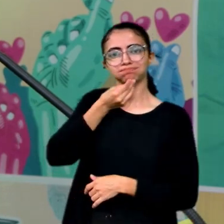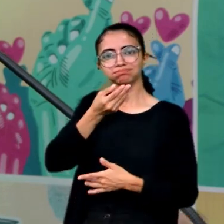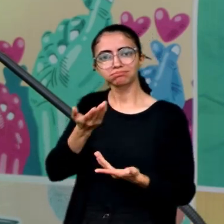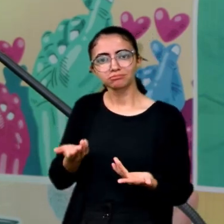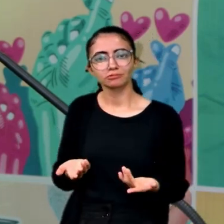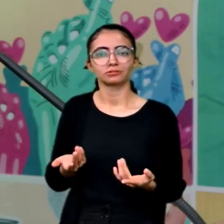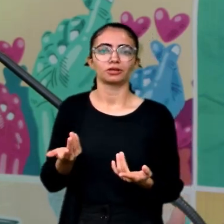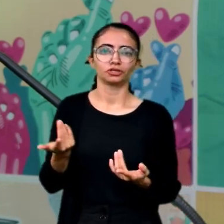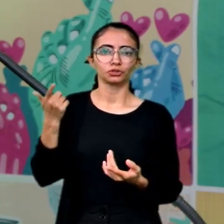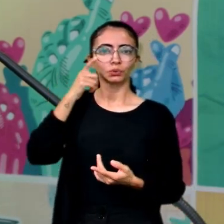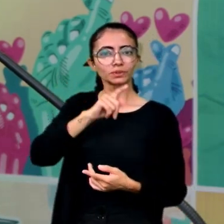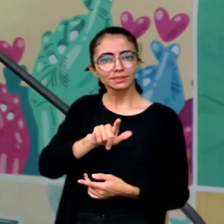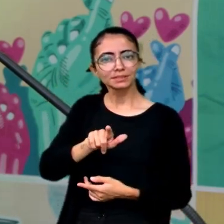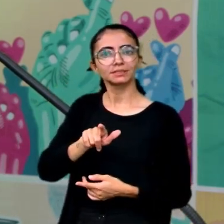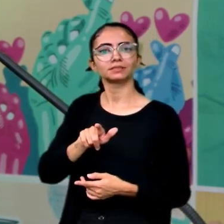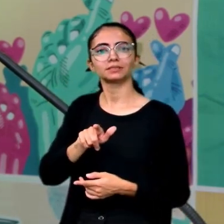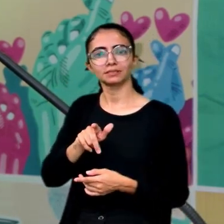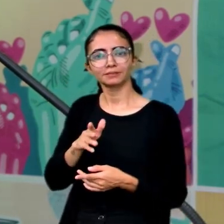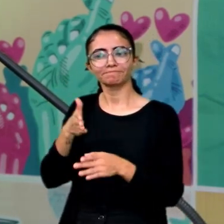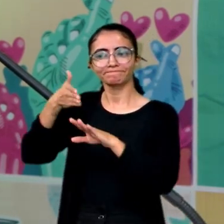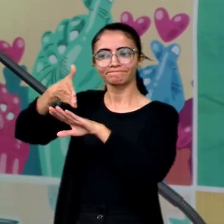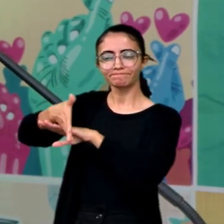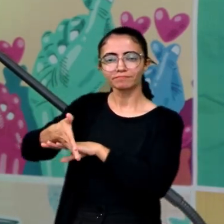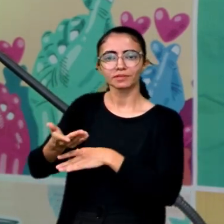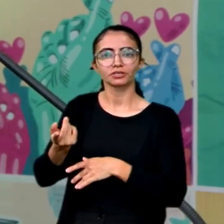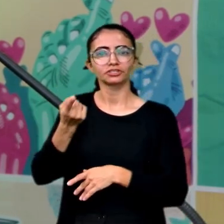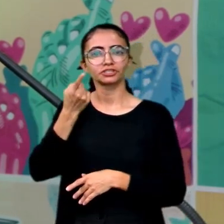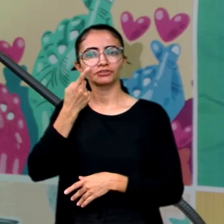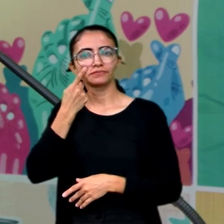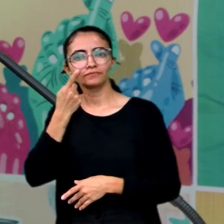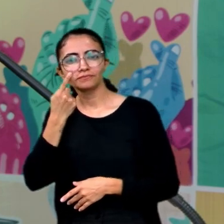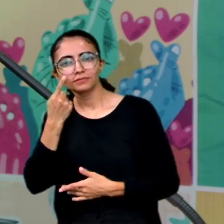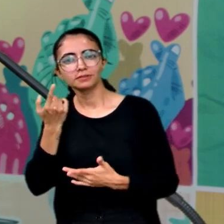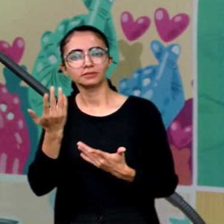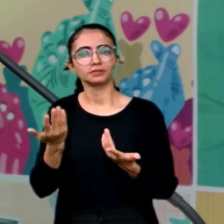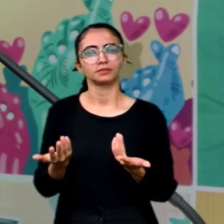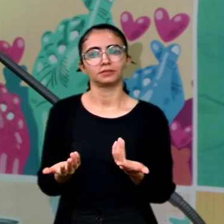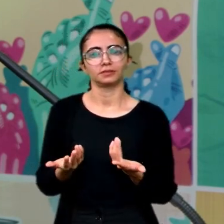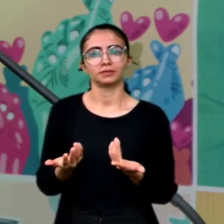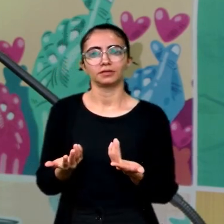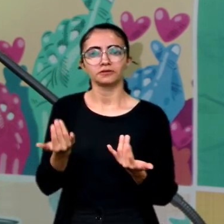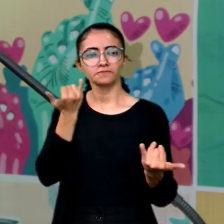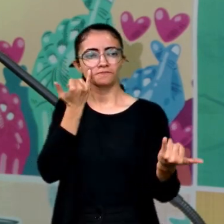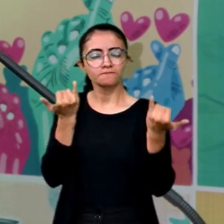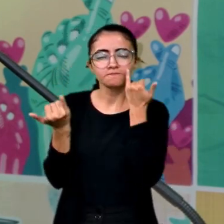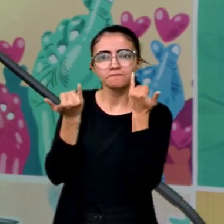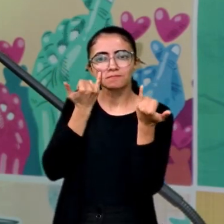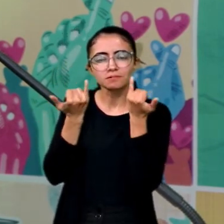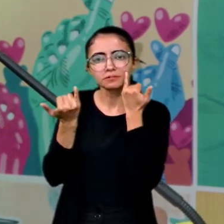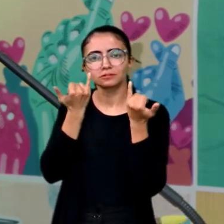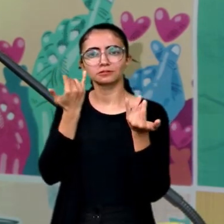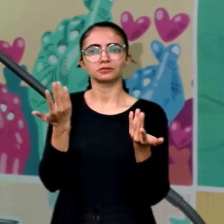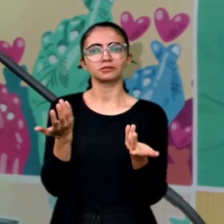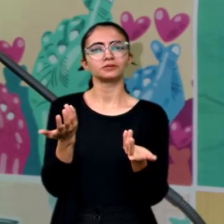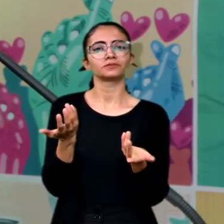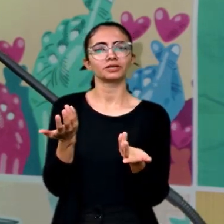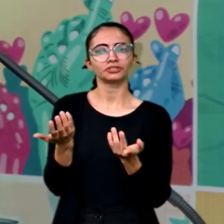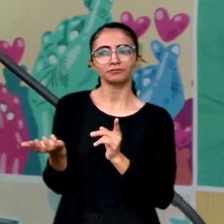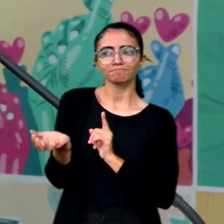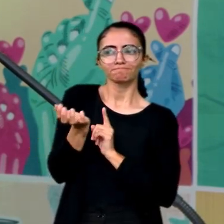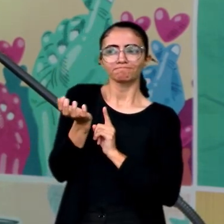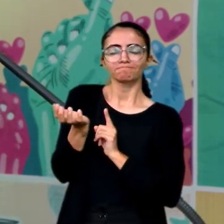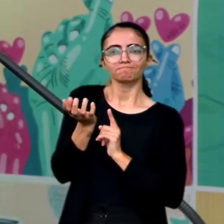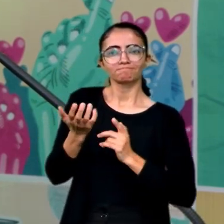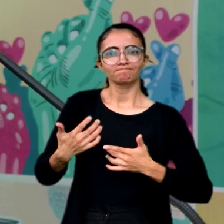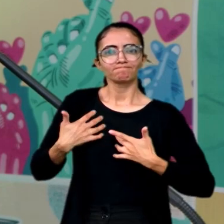digamos, respirar, né? Esse ar de informação, de inspiração,